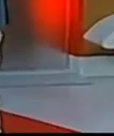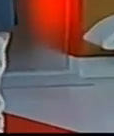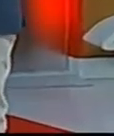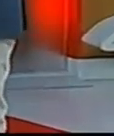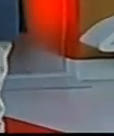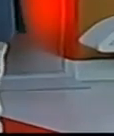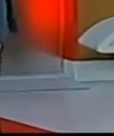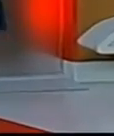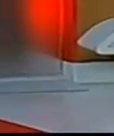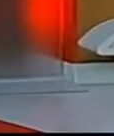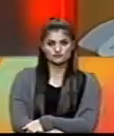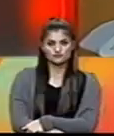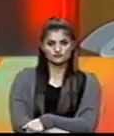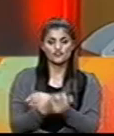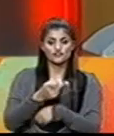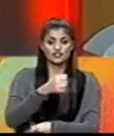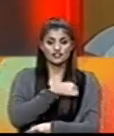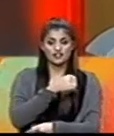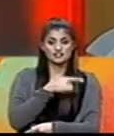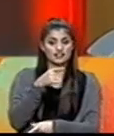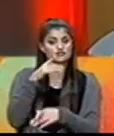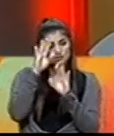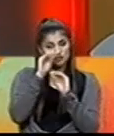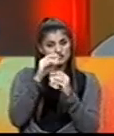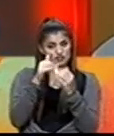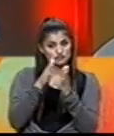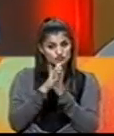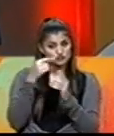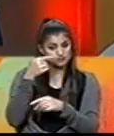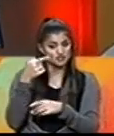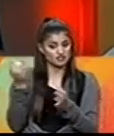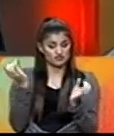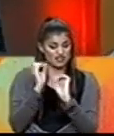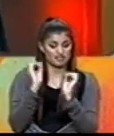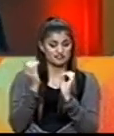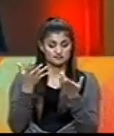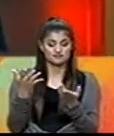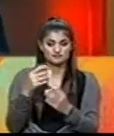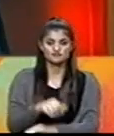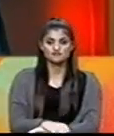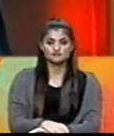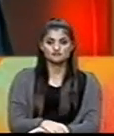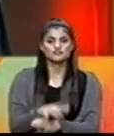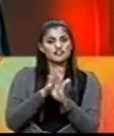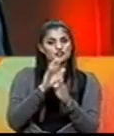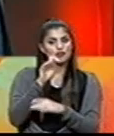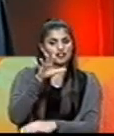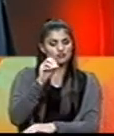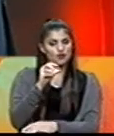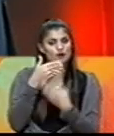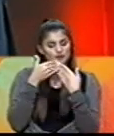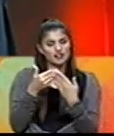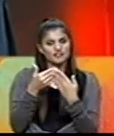Fica em casa, é aquilo que podemos recomendar a todos, sem sermos especialistas de rigorosamente nada. Querido